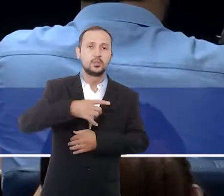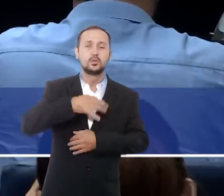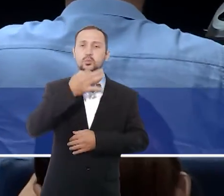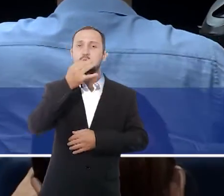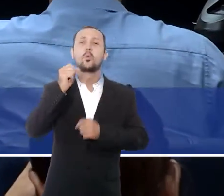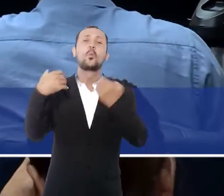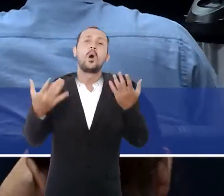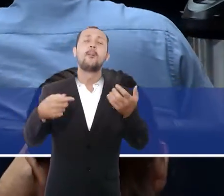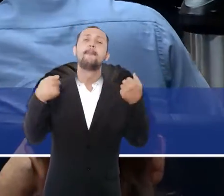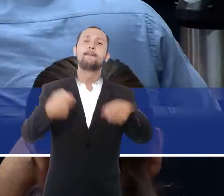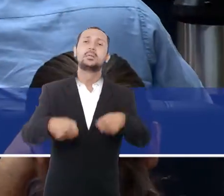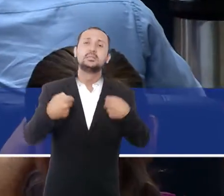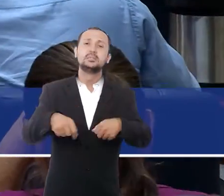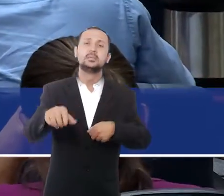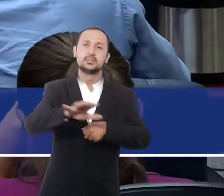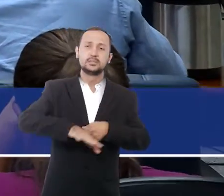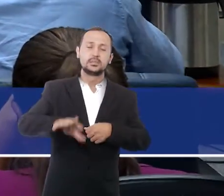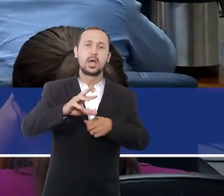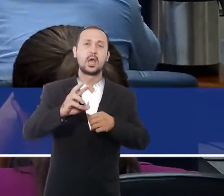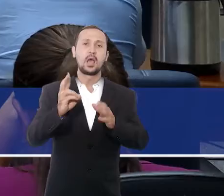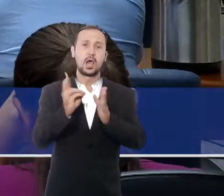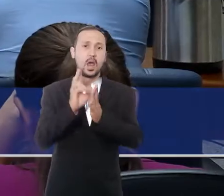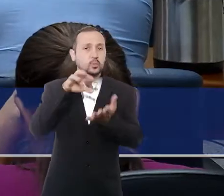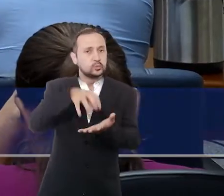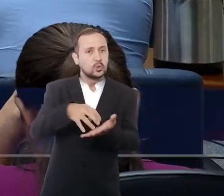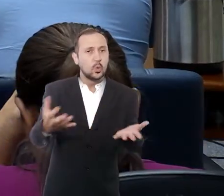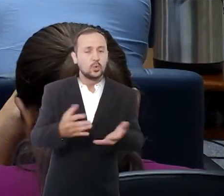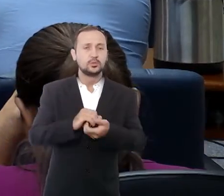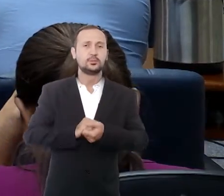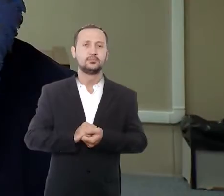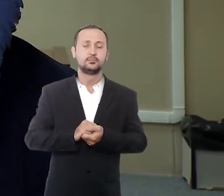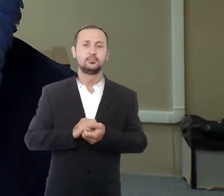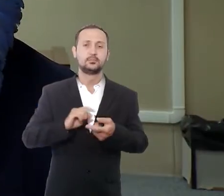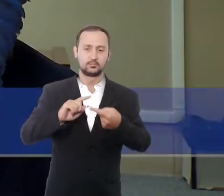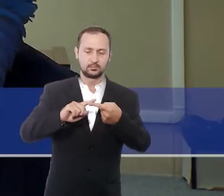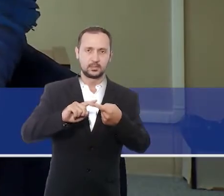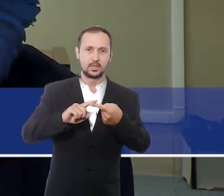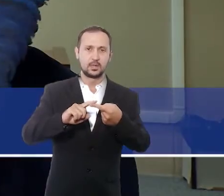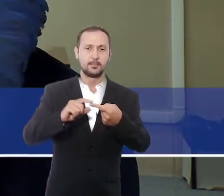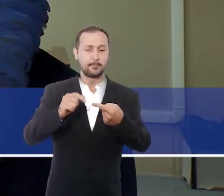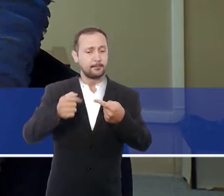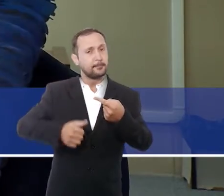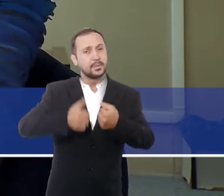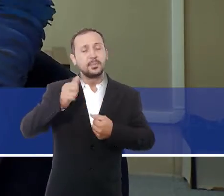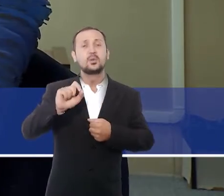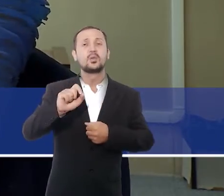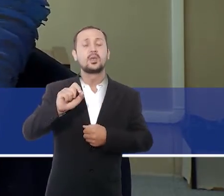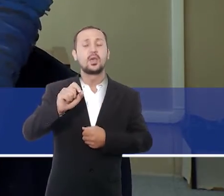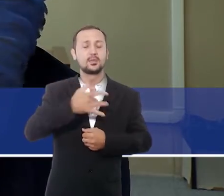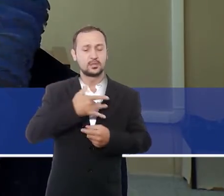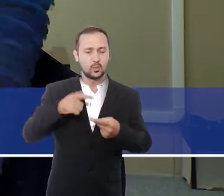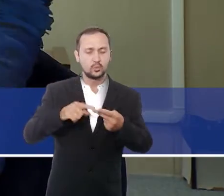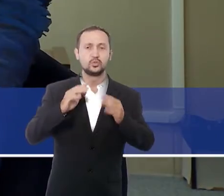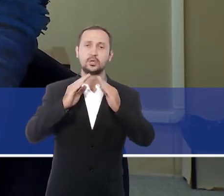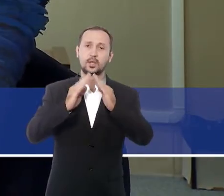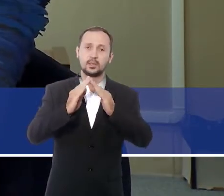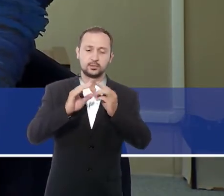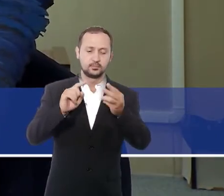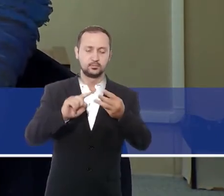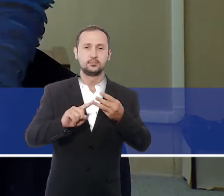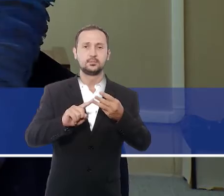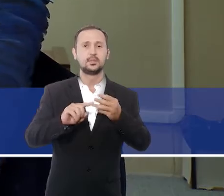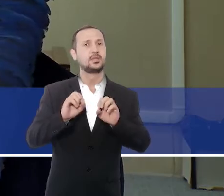Ele também indicou quais as maiores necessidades da sua aldeia no momento. São saúde, primeiro,